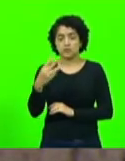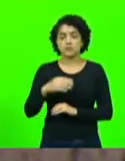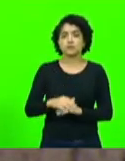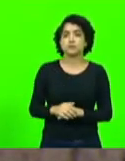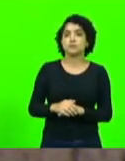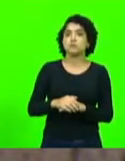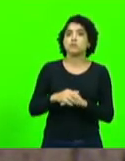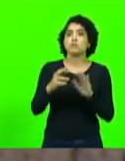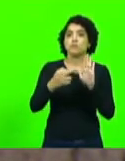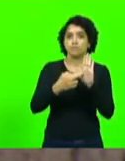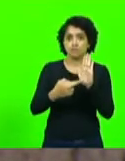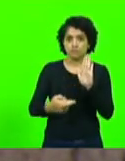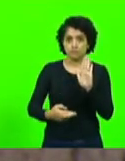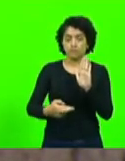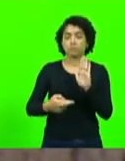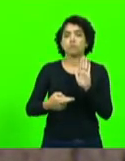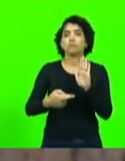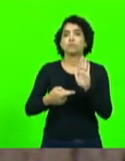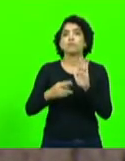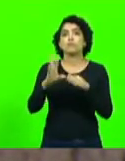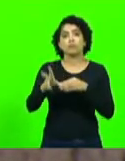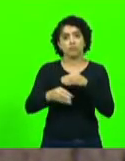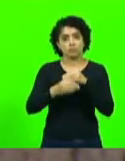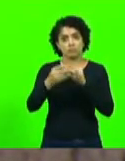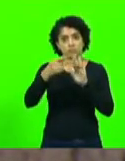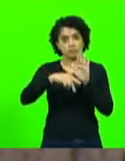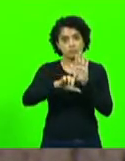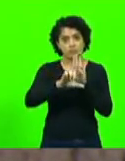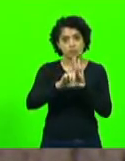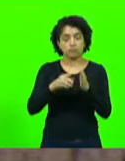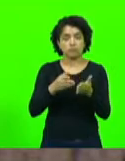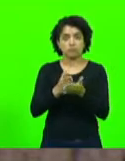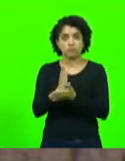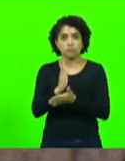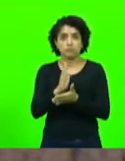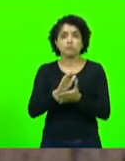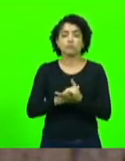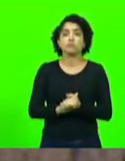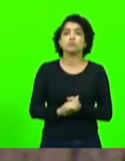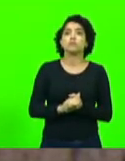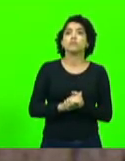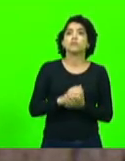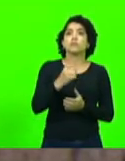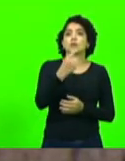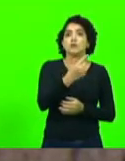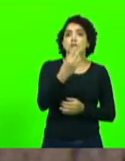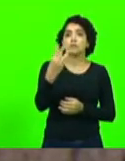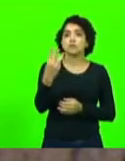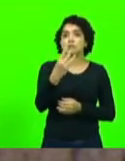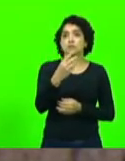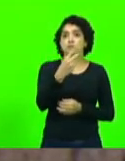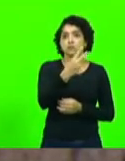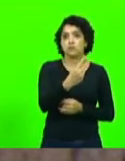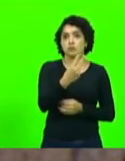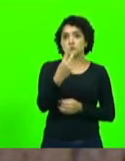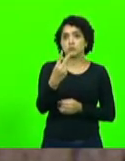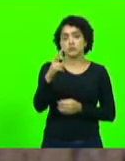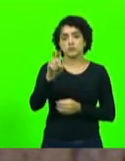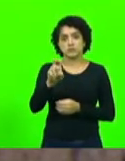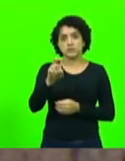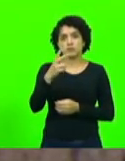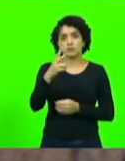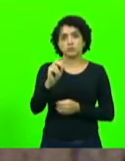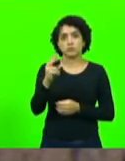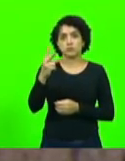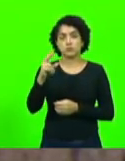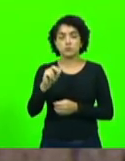redações finais exaradas aos projetos de lei 47/2021, 133/2019 e 225/2020. Ainda